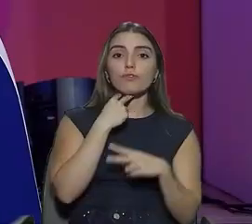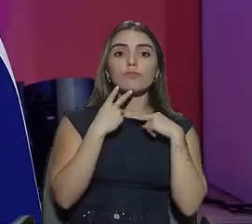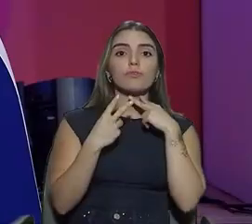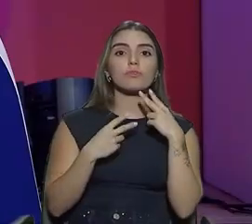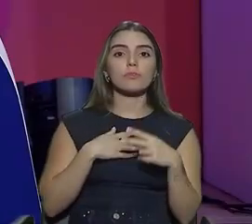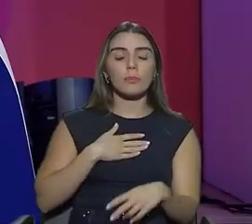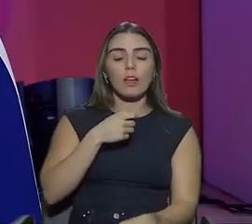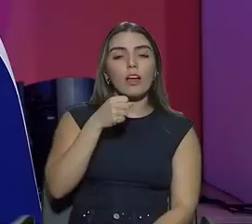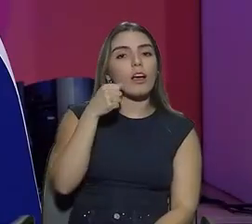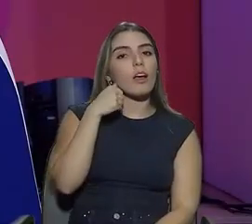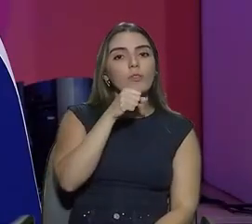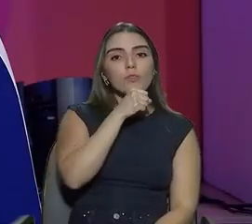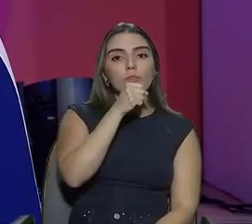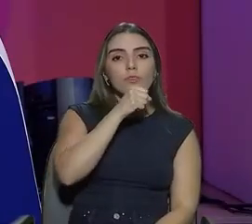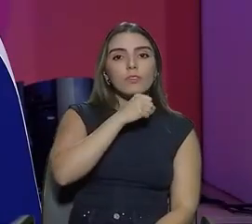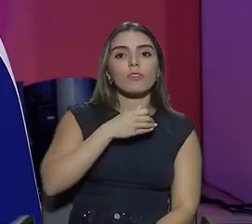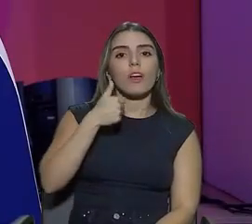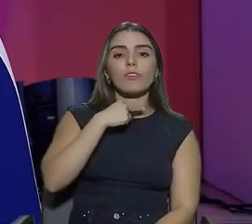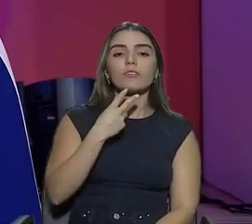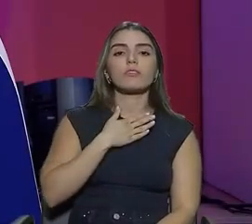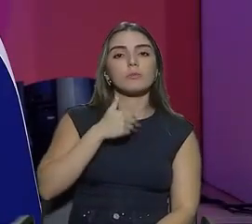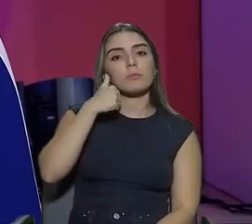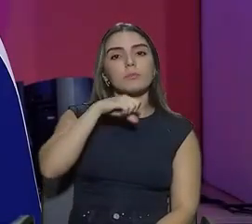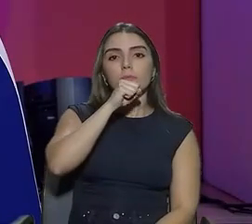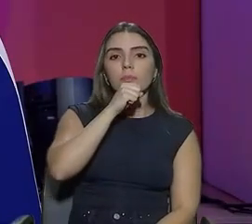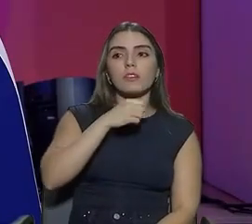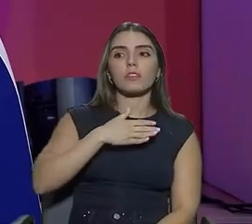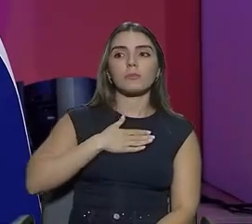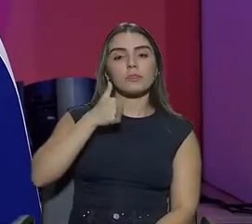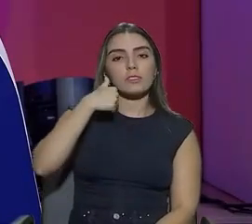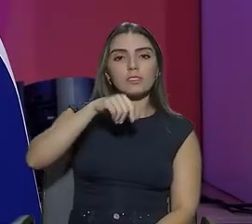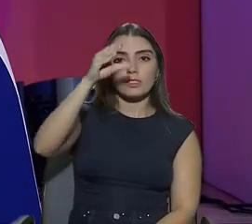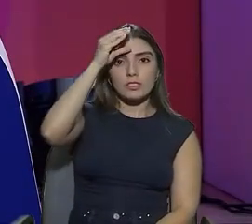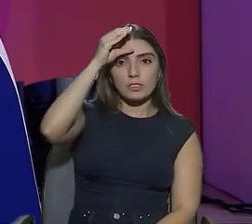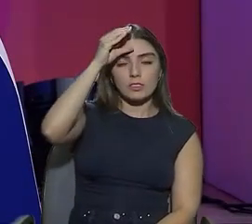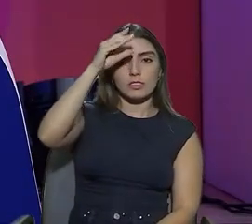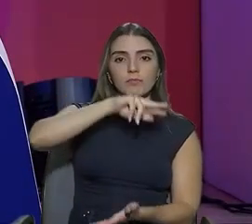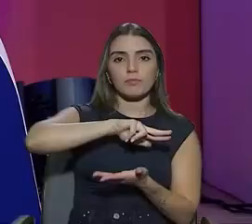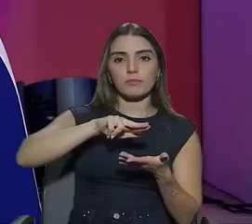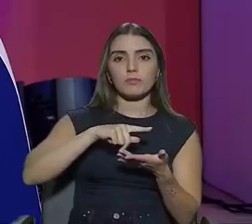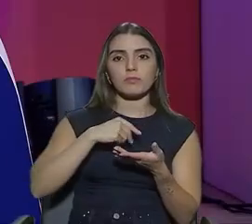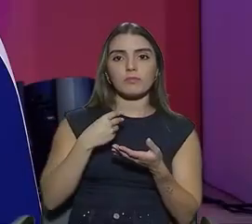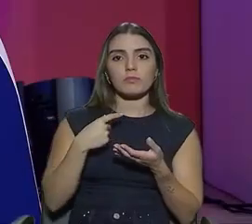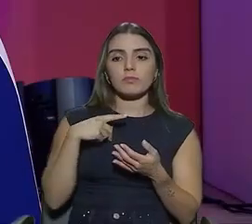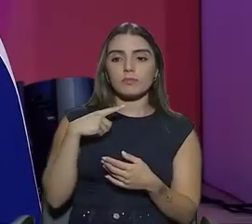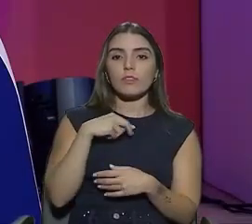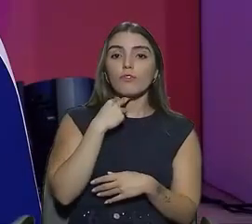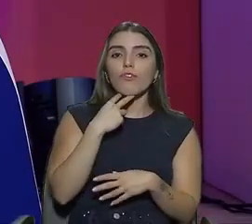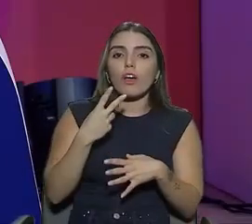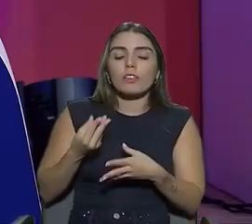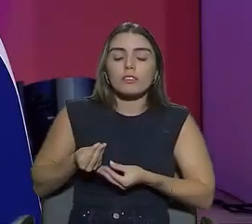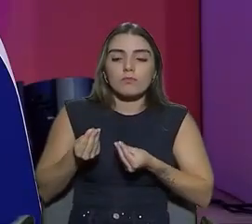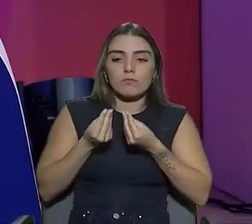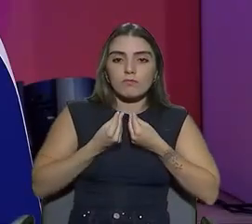muito do meu imaginário, a voz da minha mãe, a voz das minhas tias. Eu trago isso comigo. E são mulheres,